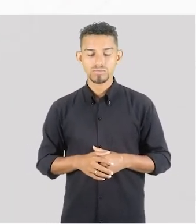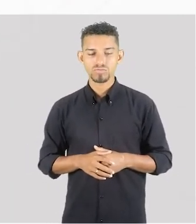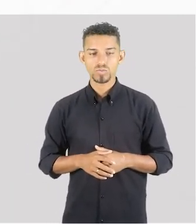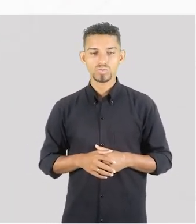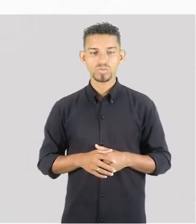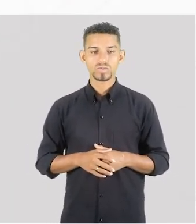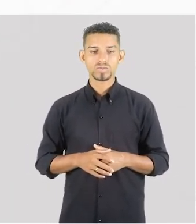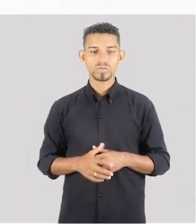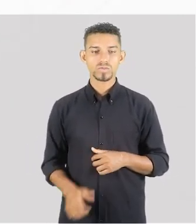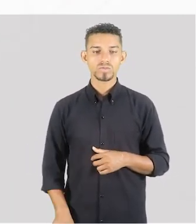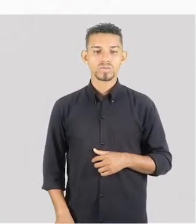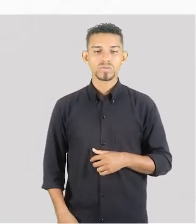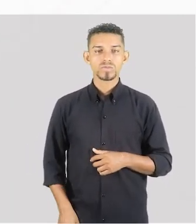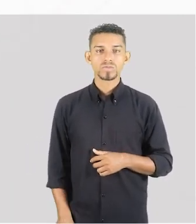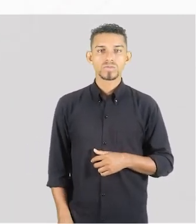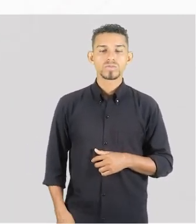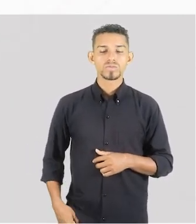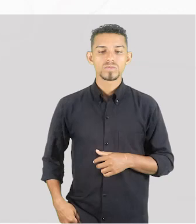ó.